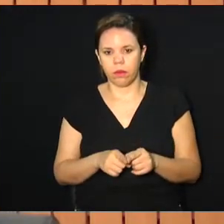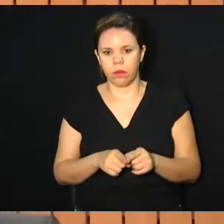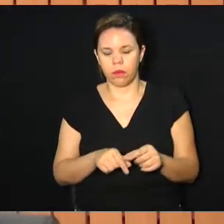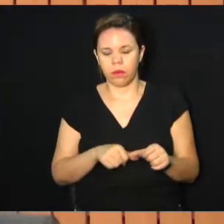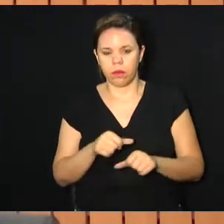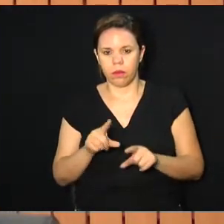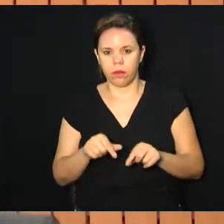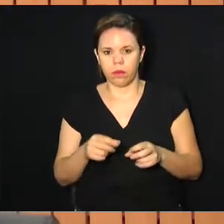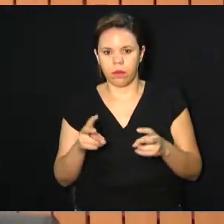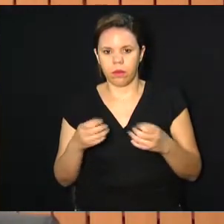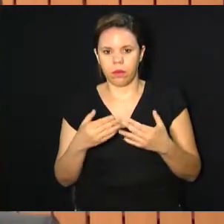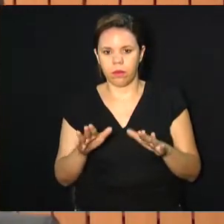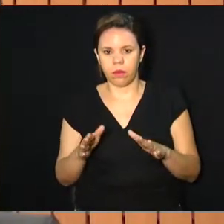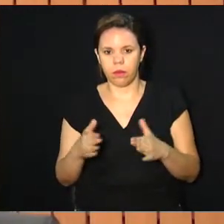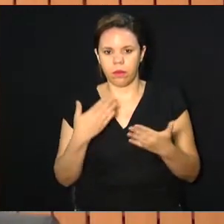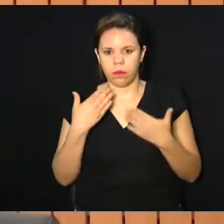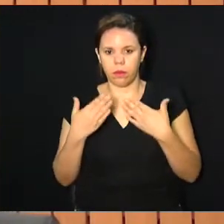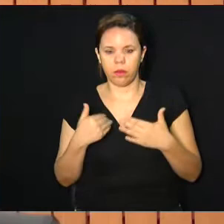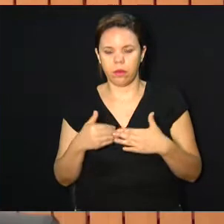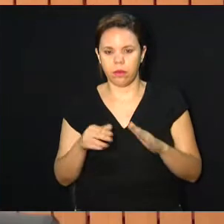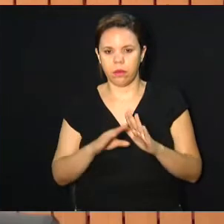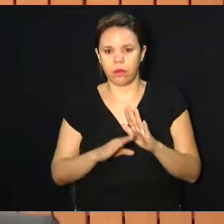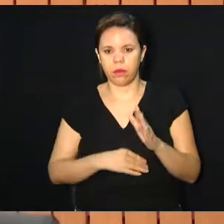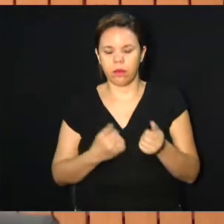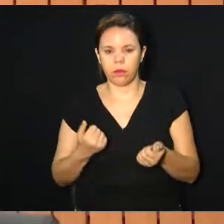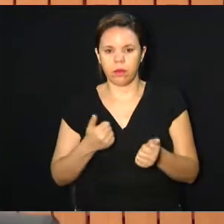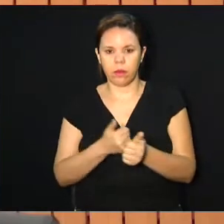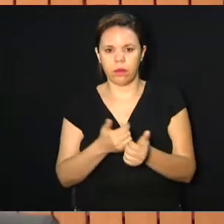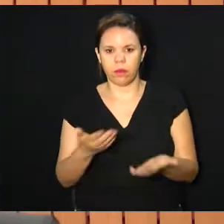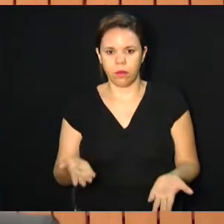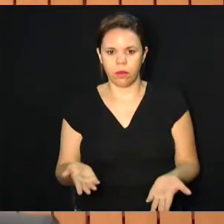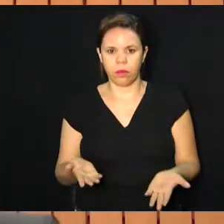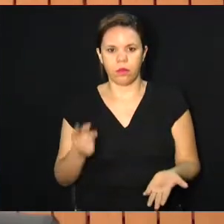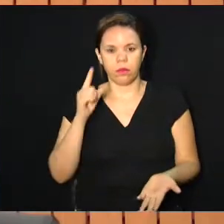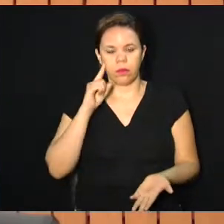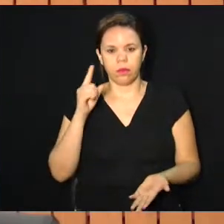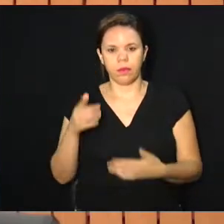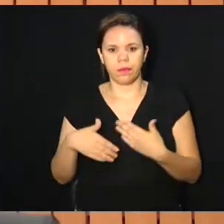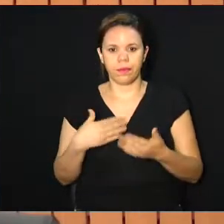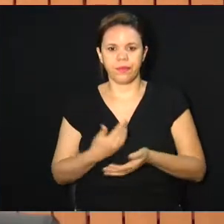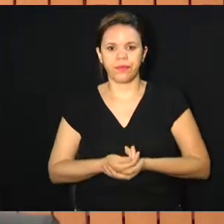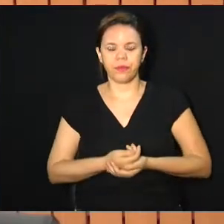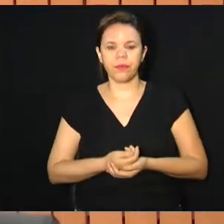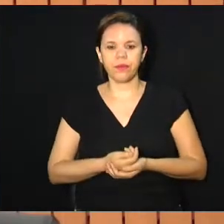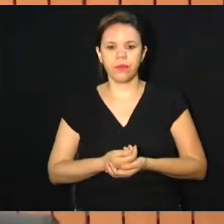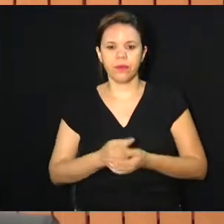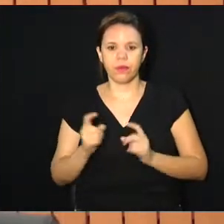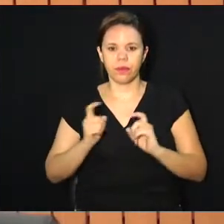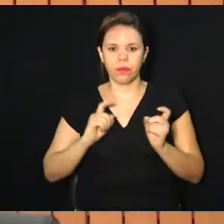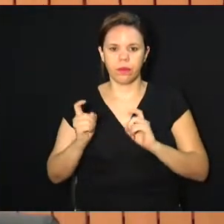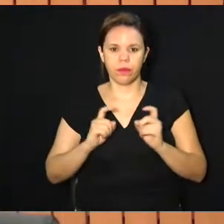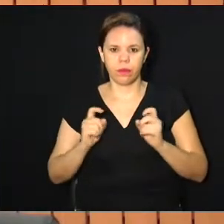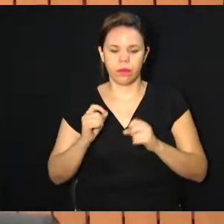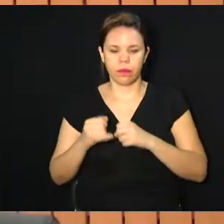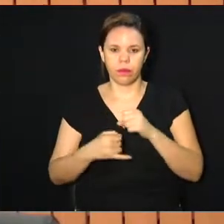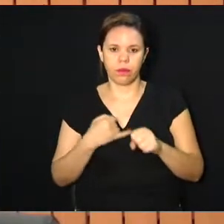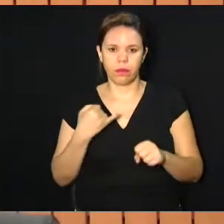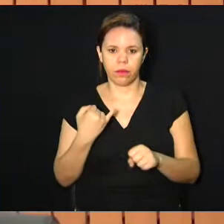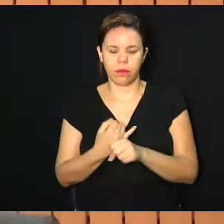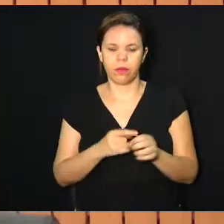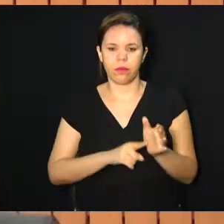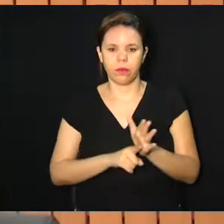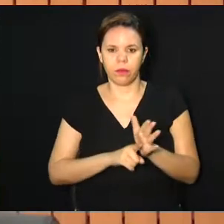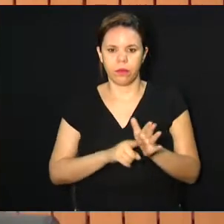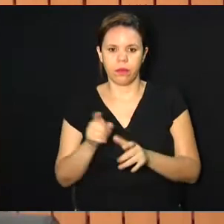aberto a debater, vamos conversar ainda com a minha Campinas de como que a gente pode acompanhar esses dias aí da audiência online, uma consulta